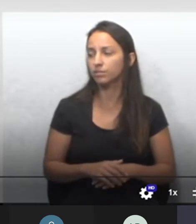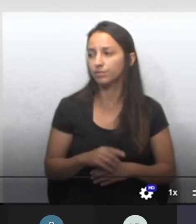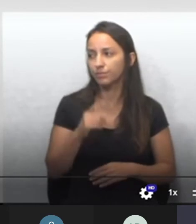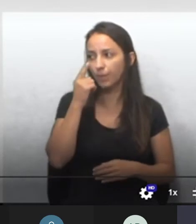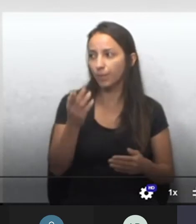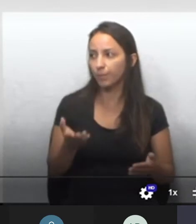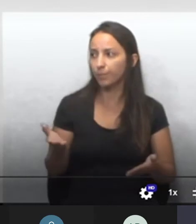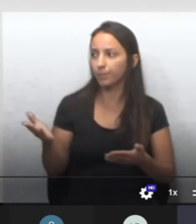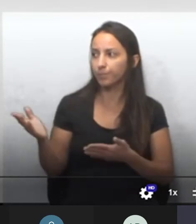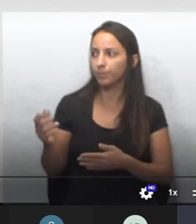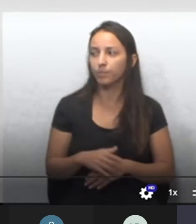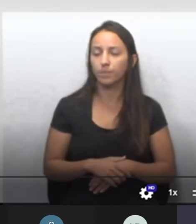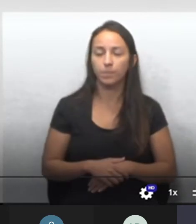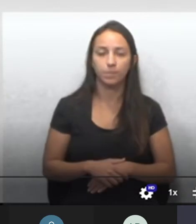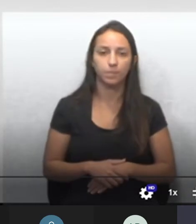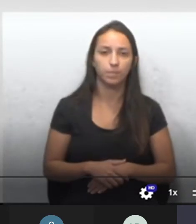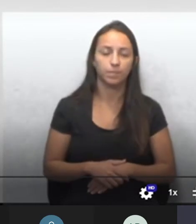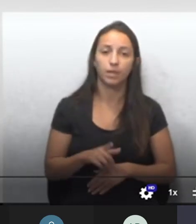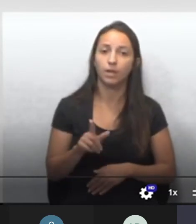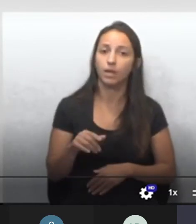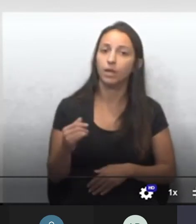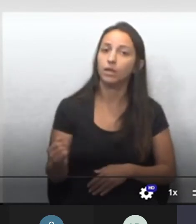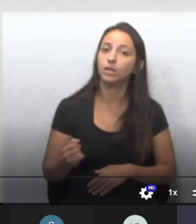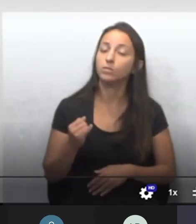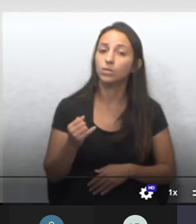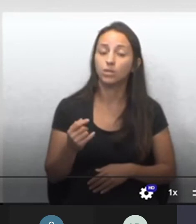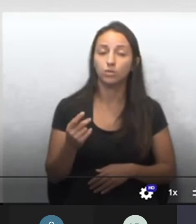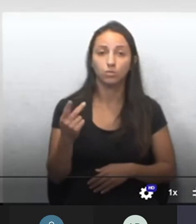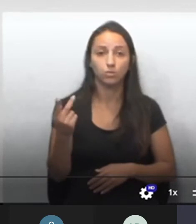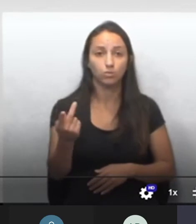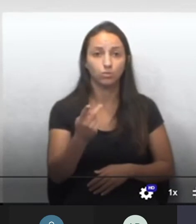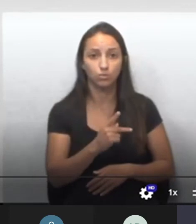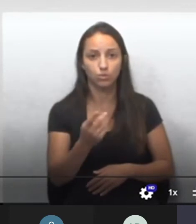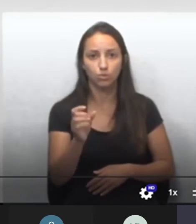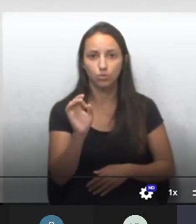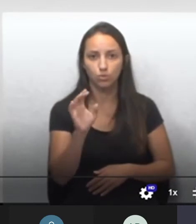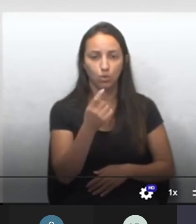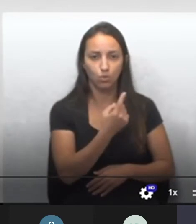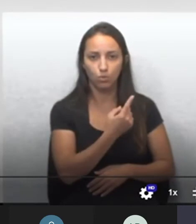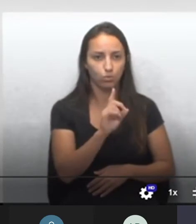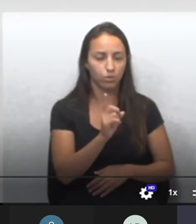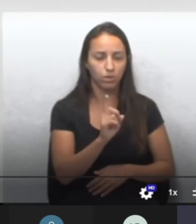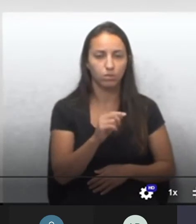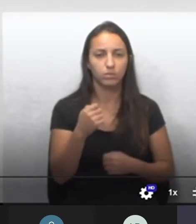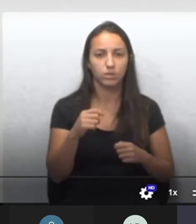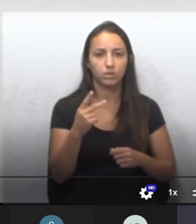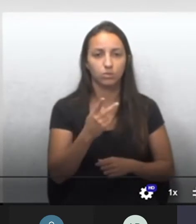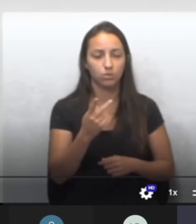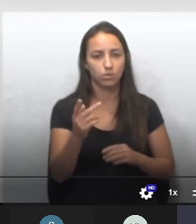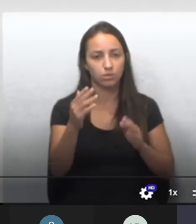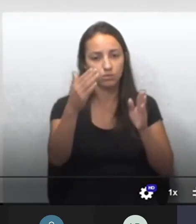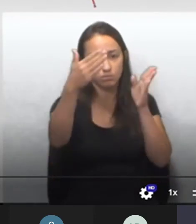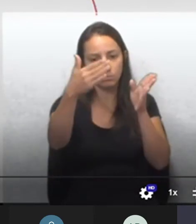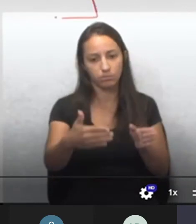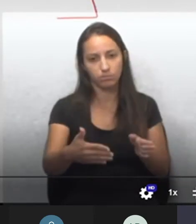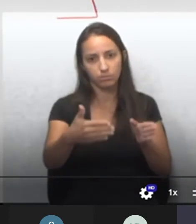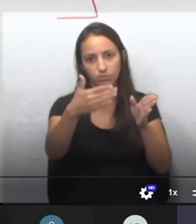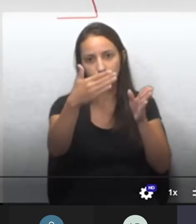ok? Então, é muito importante ter dos 2 lados, não basta ter de um só. E lá, ele